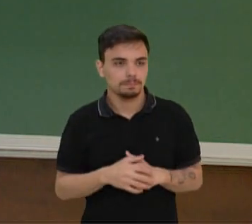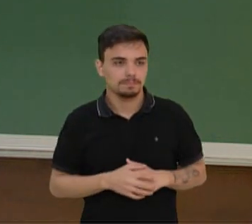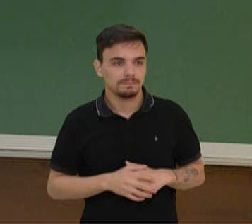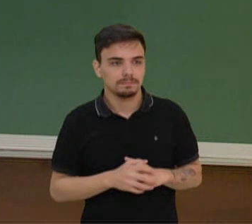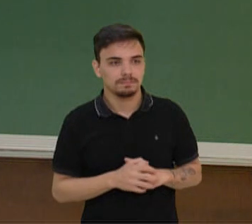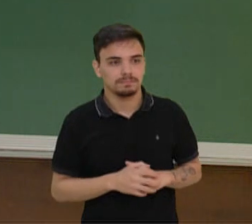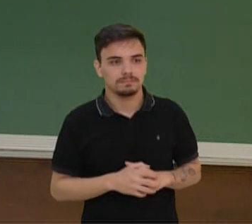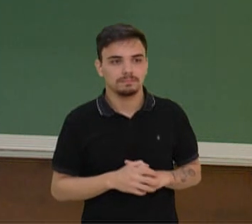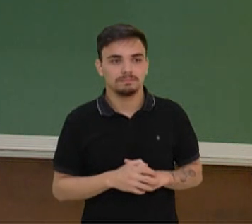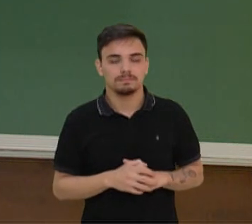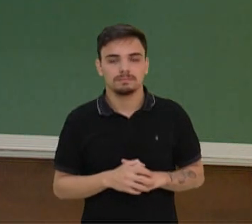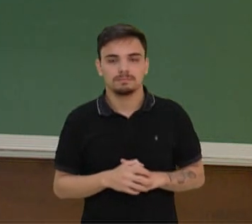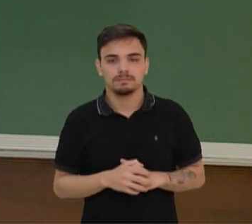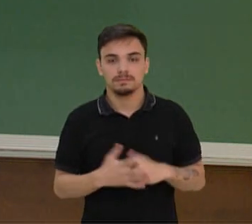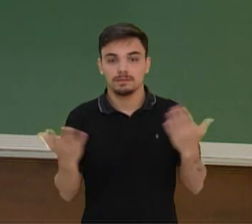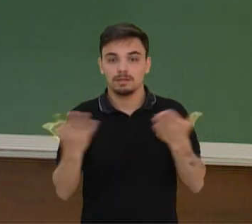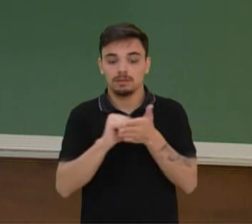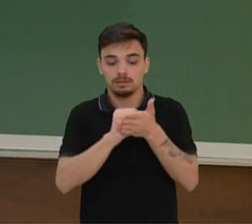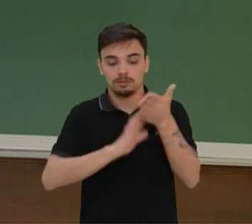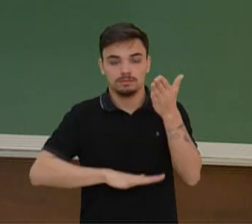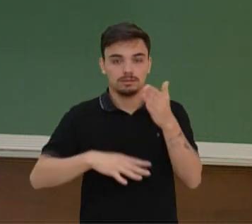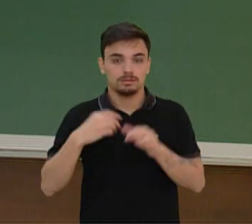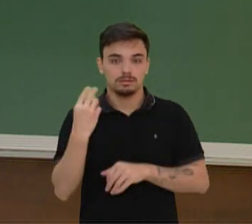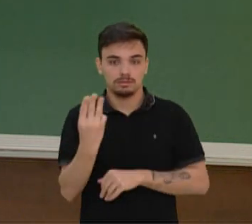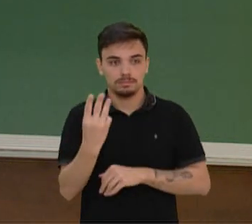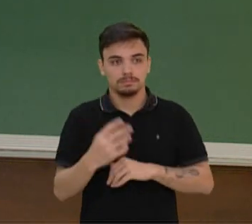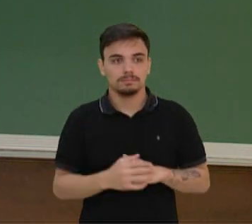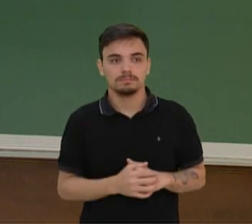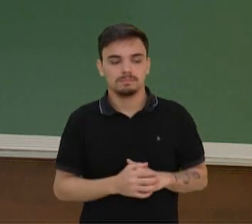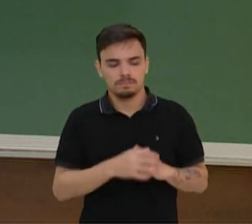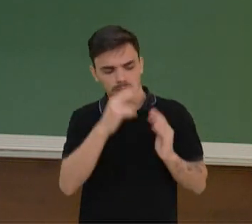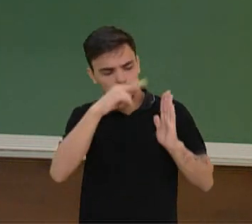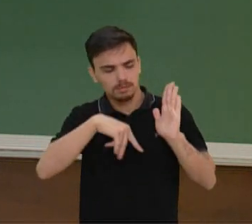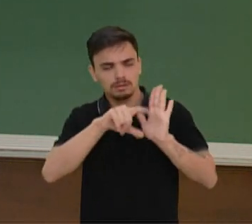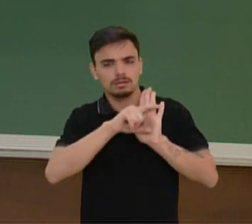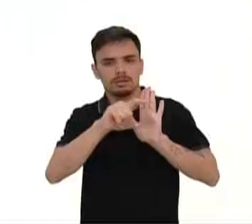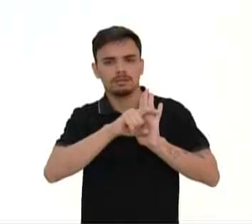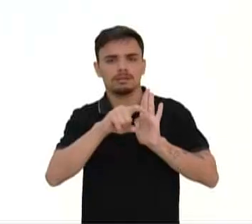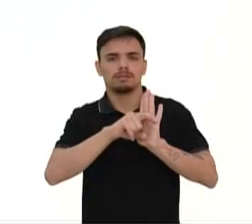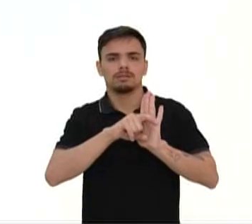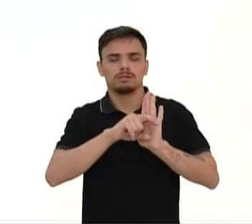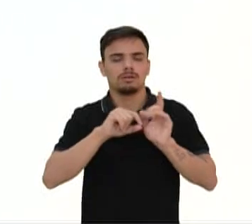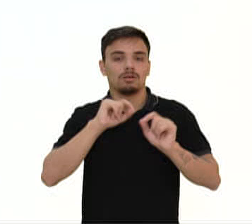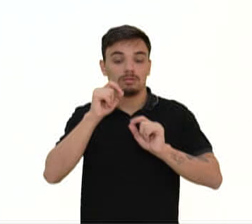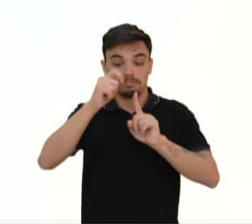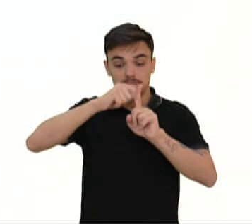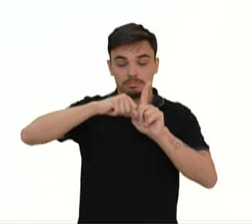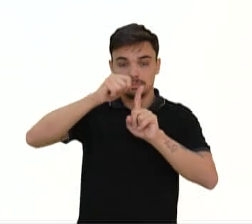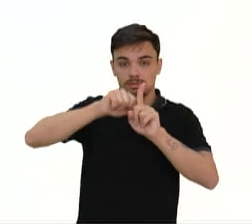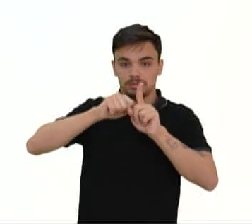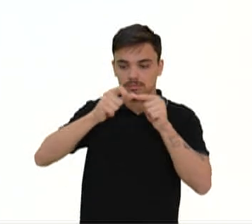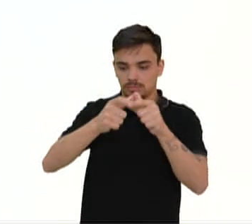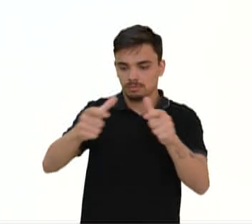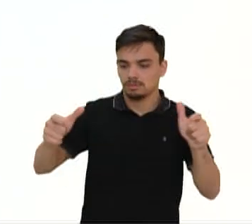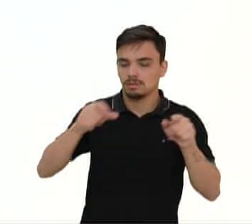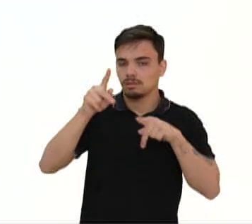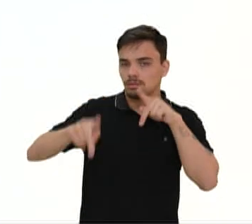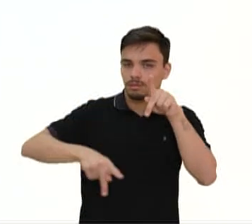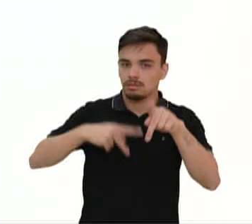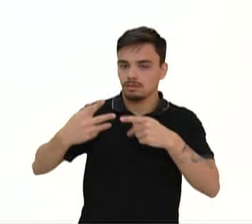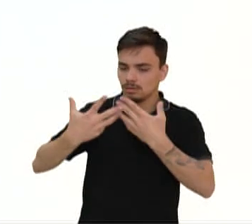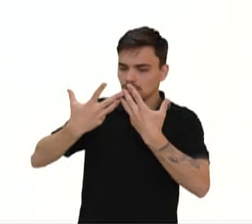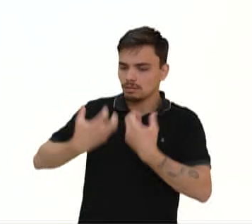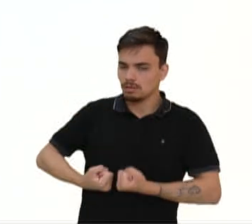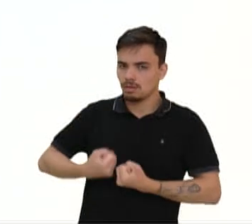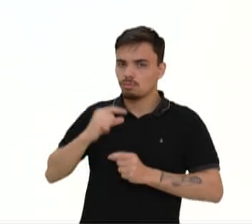para a atividade 3. Leia o trecho a seguir. Os meses em que parte da população